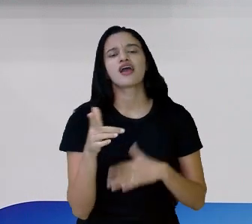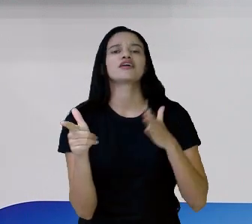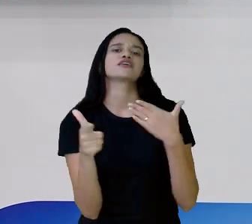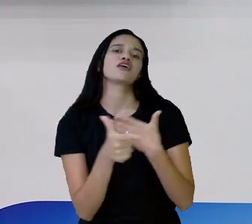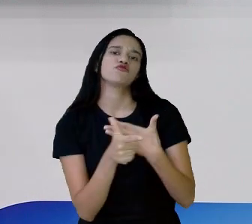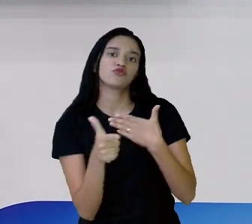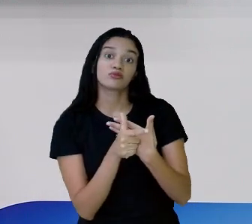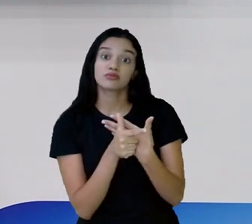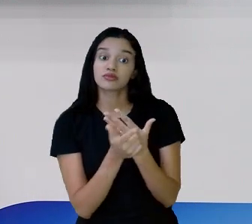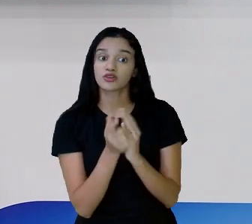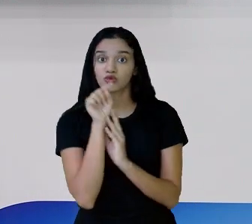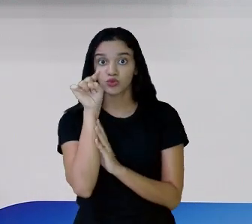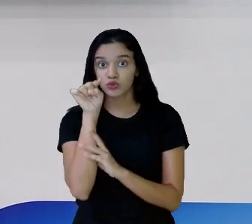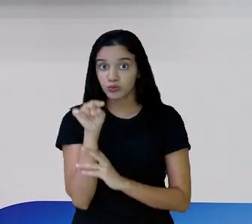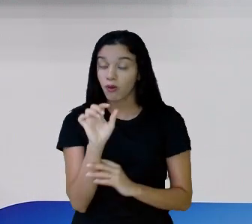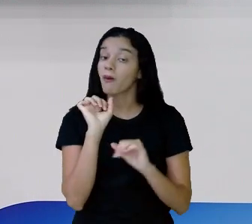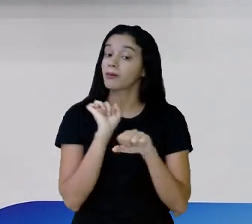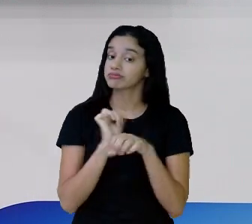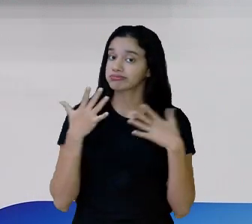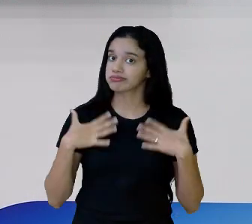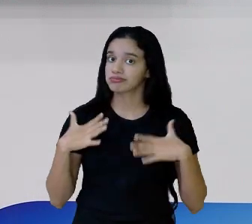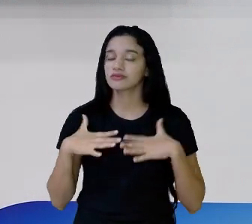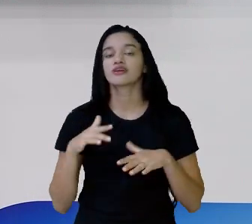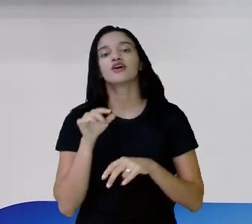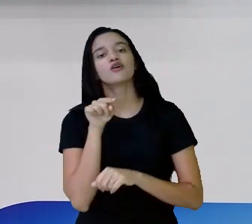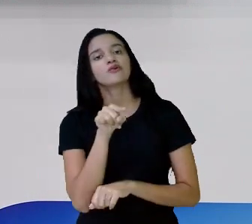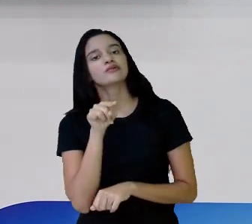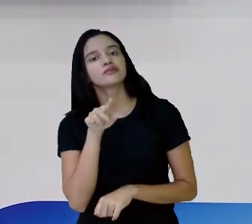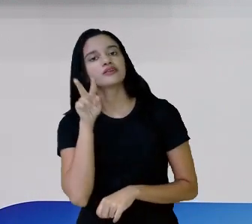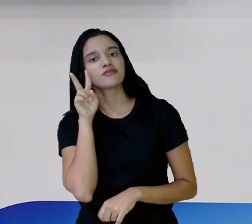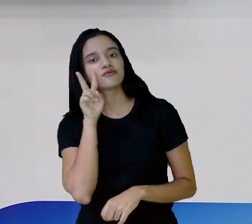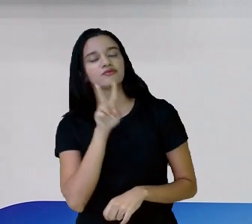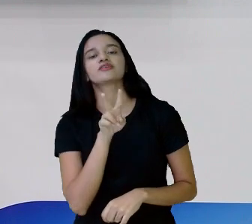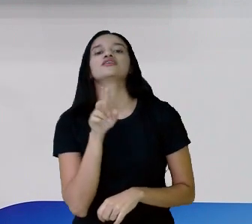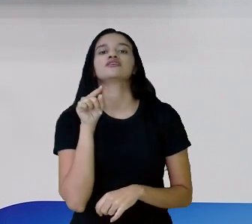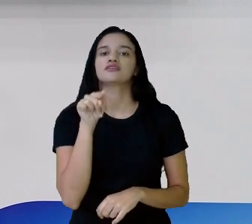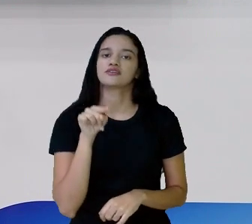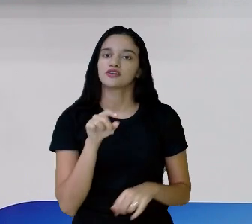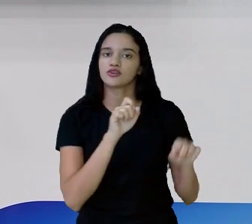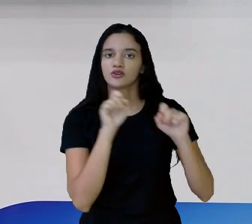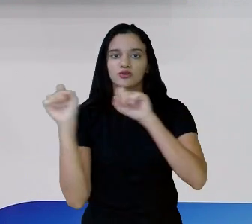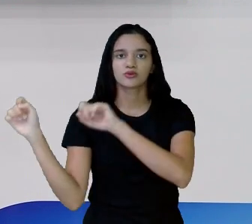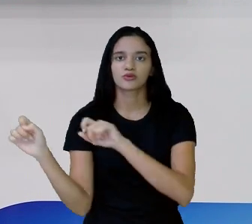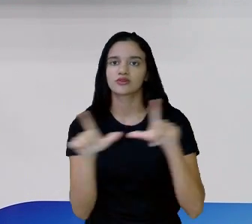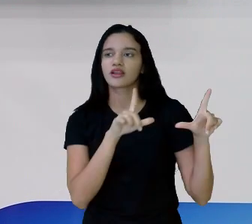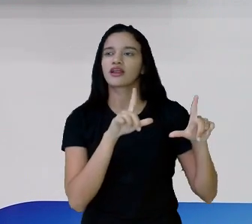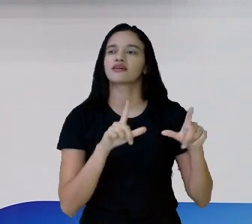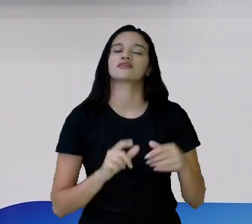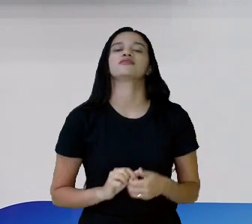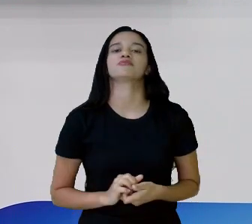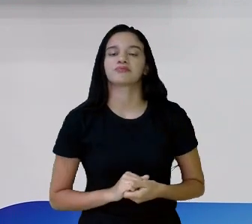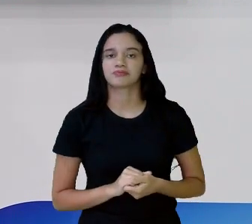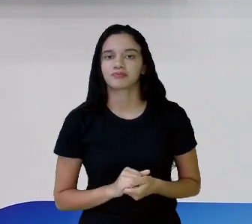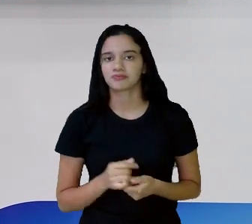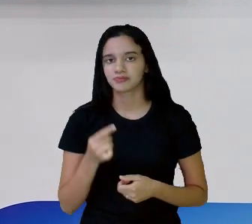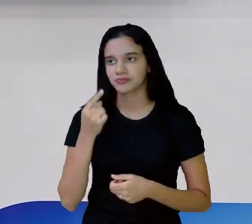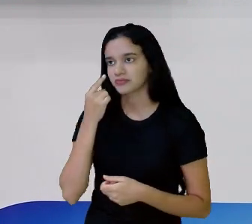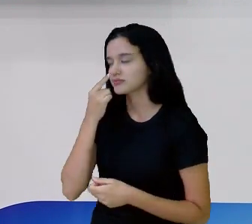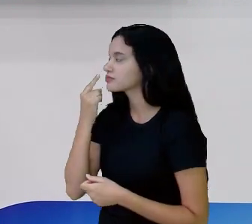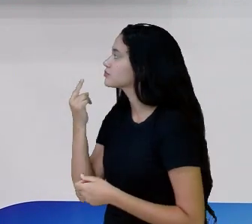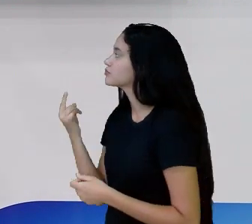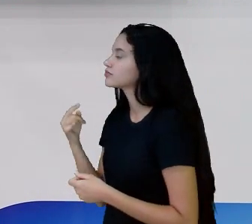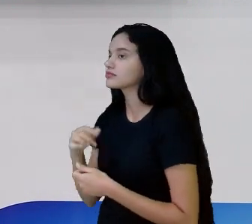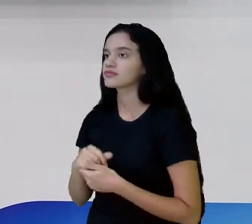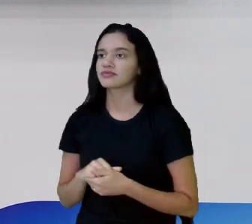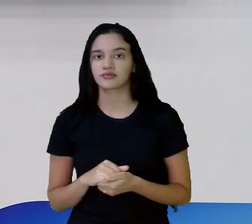dos 2 pontos. Espera lá. Os 2 pontos que você vê no slide anterior, deixa eu voltar, aqui,